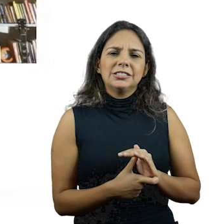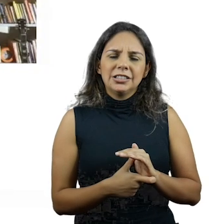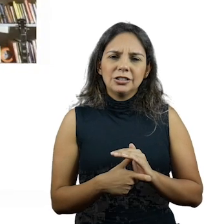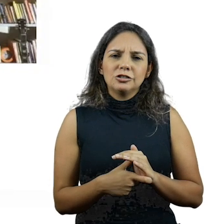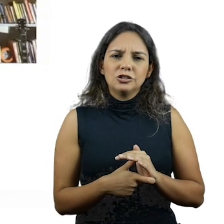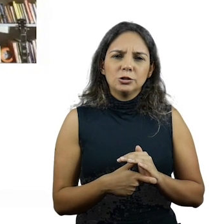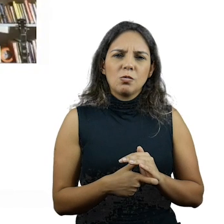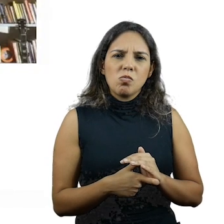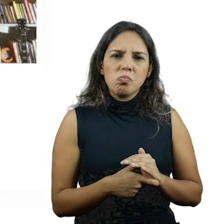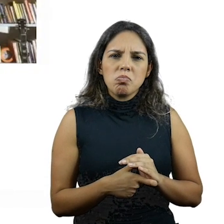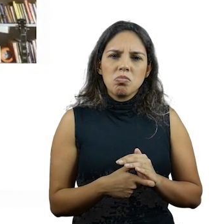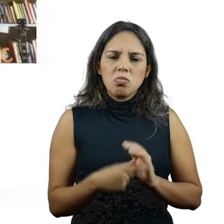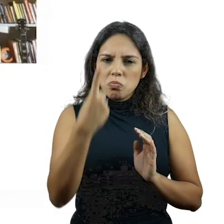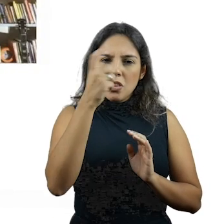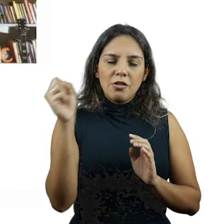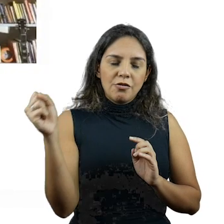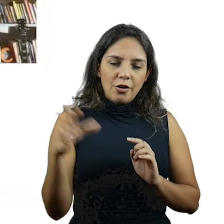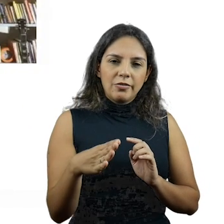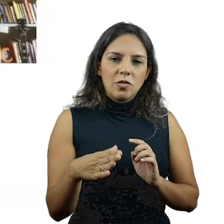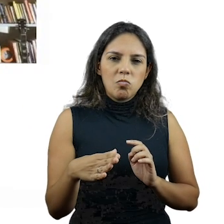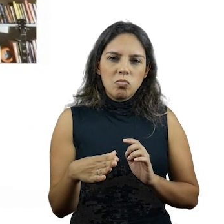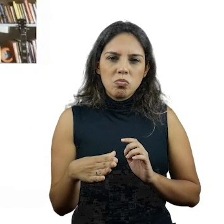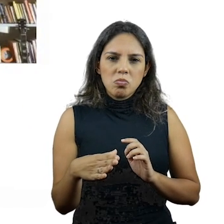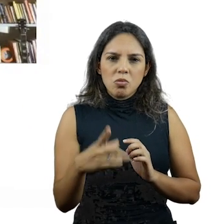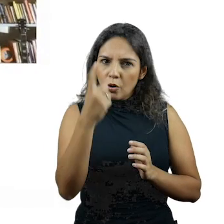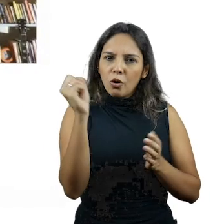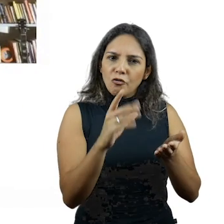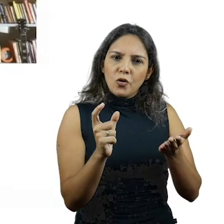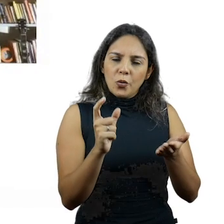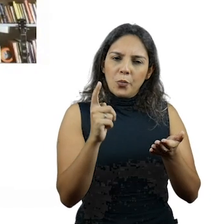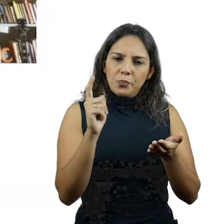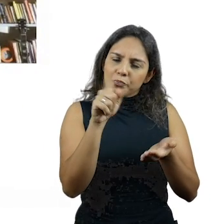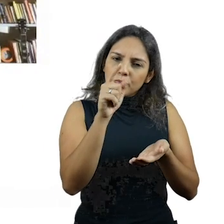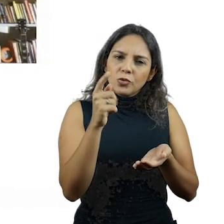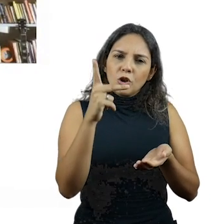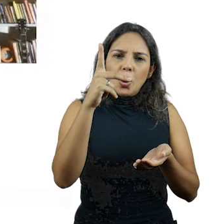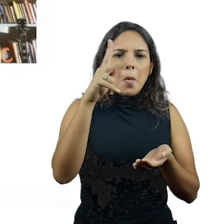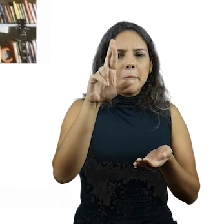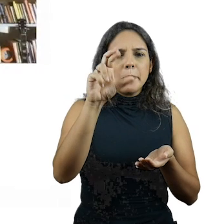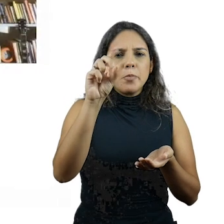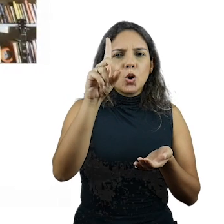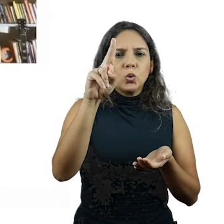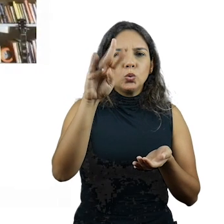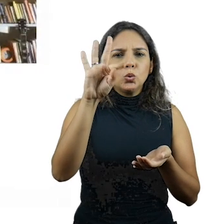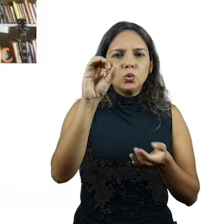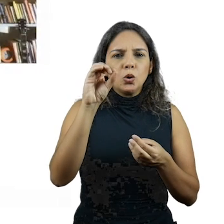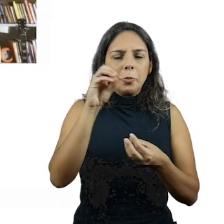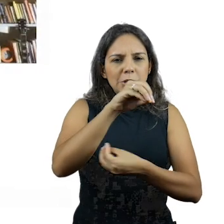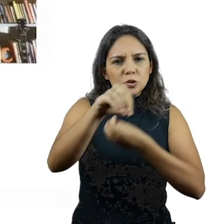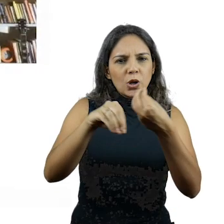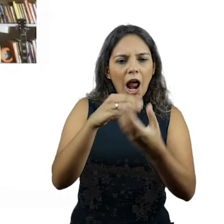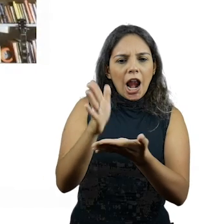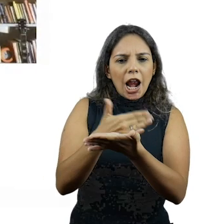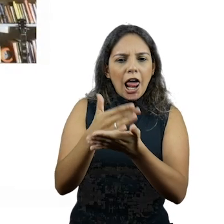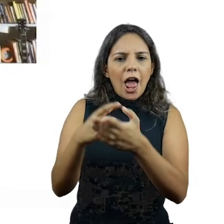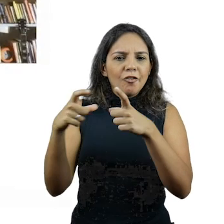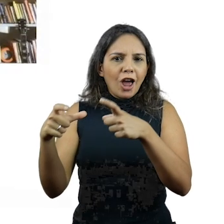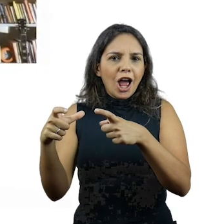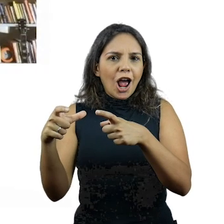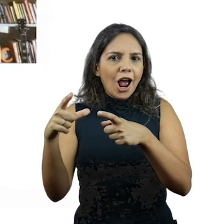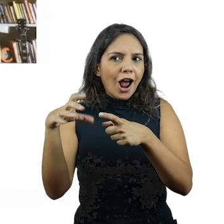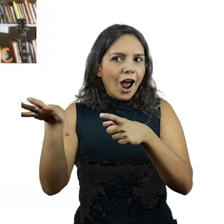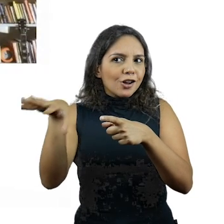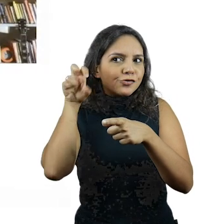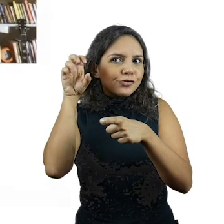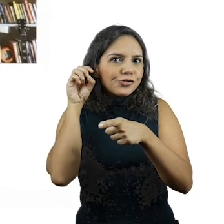queria quase que um novo produto, né? Que é uma mistura de livro com disco, assim, e